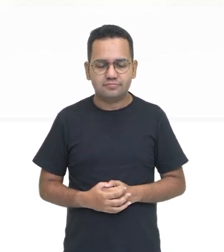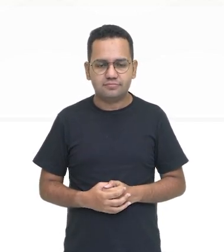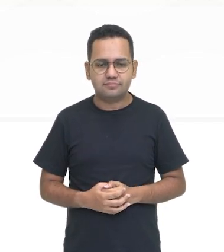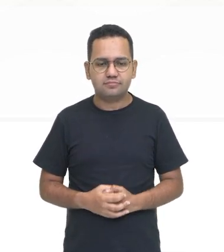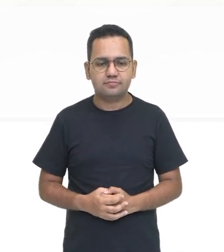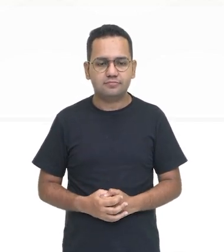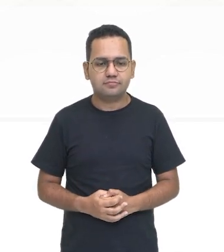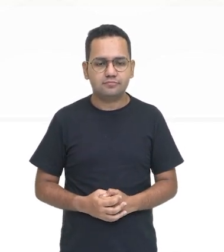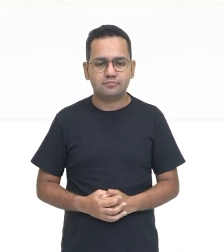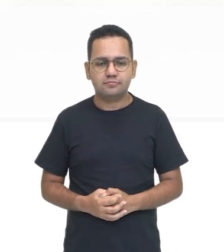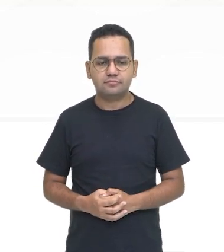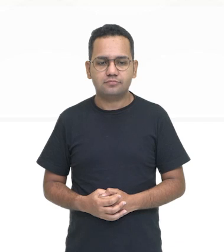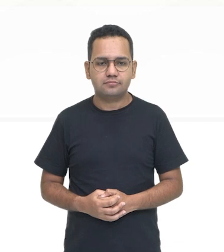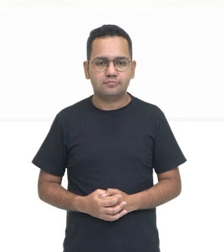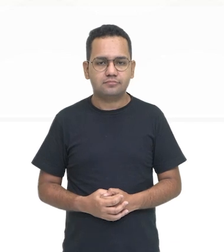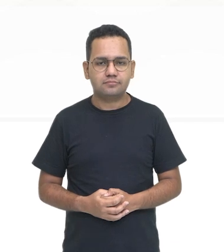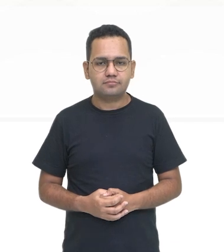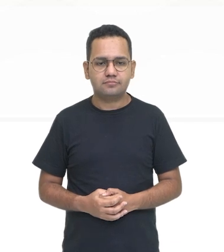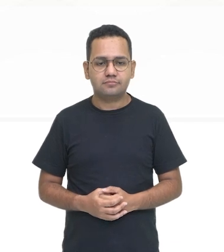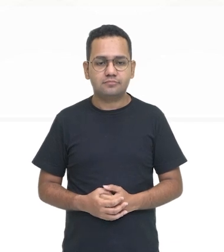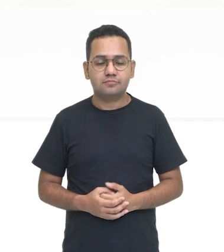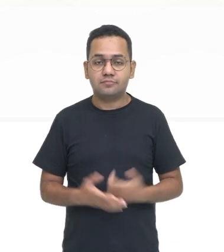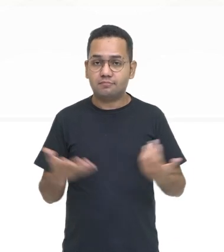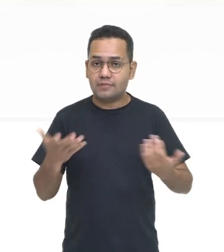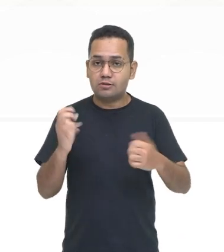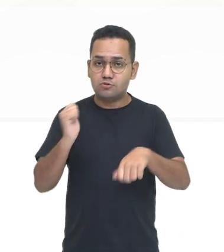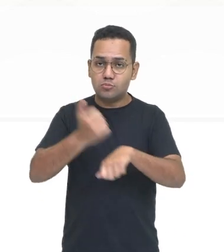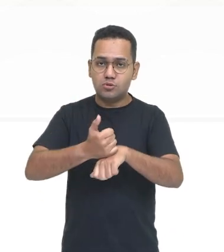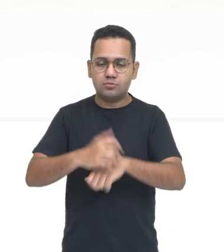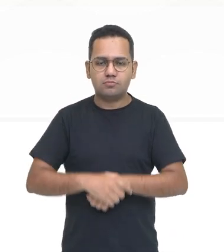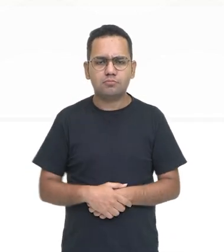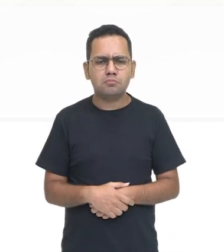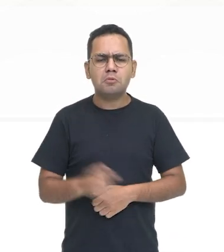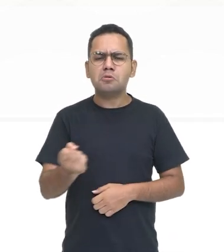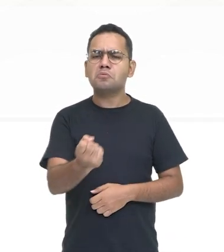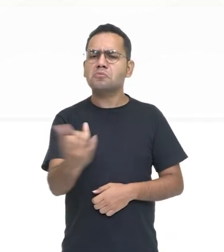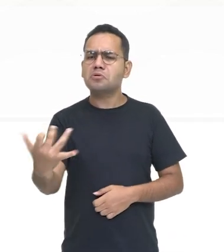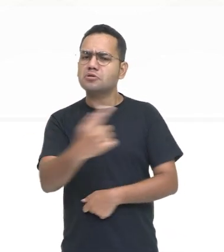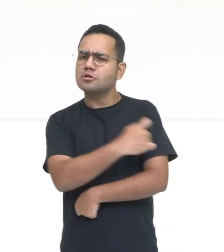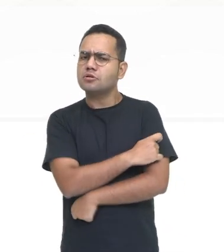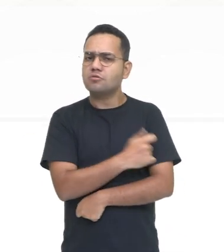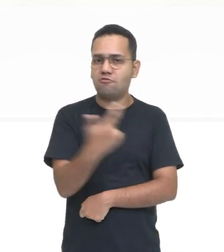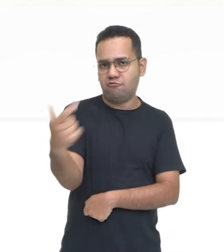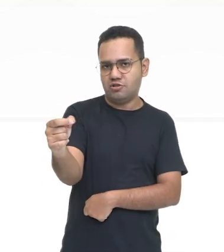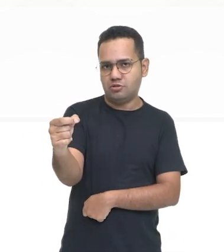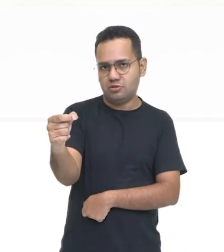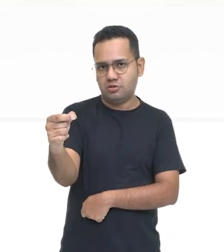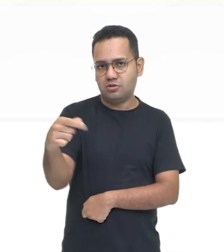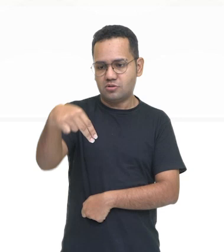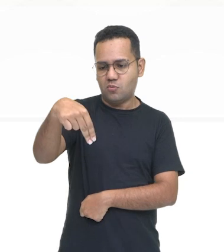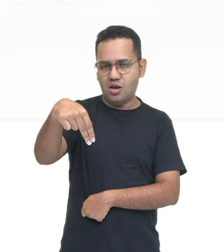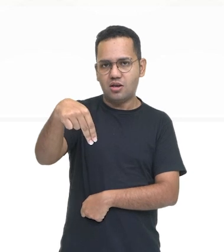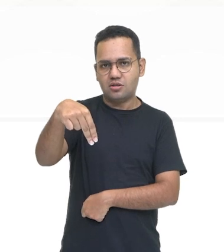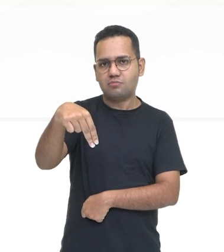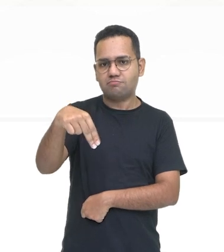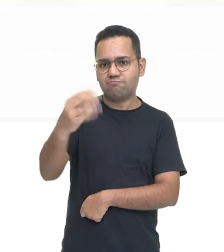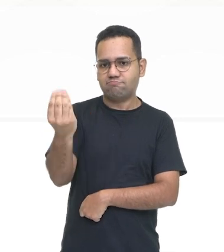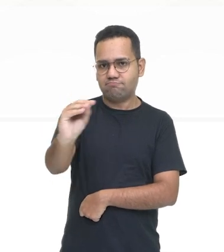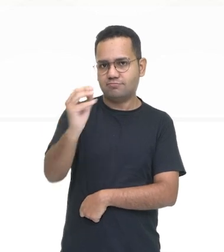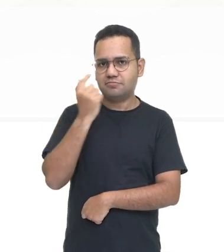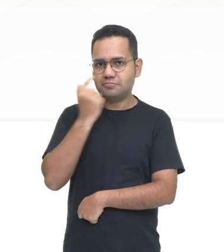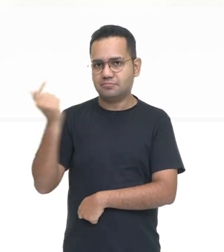Tranquilo? Agora é só prestar atenção nos dados. Nós temos quantos alunos? Nós temos 20 alunos. Então, o nosso n será igual